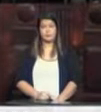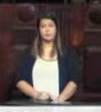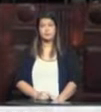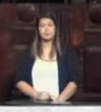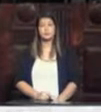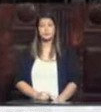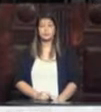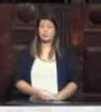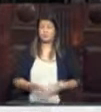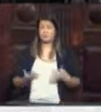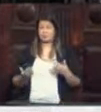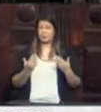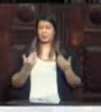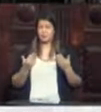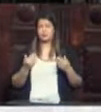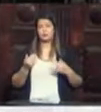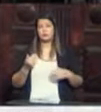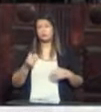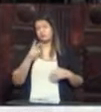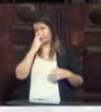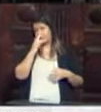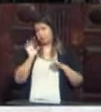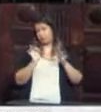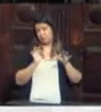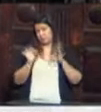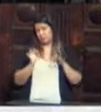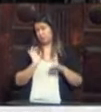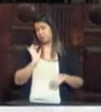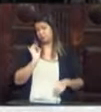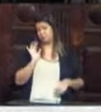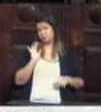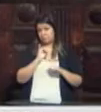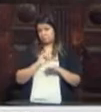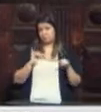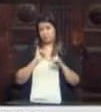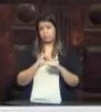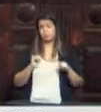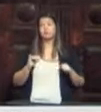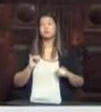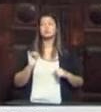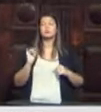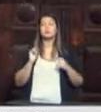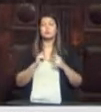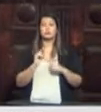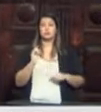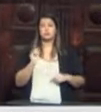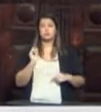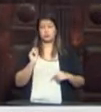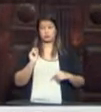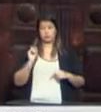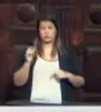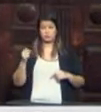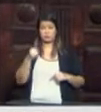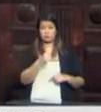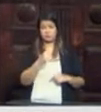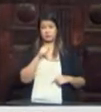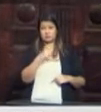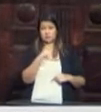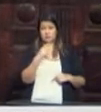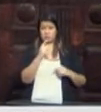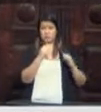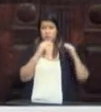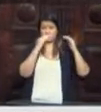Aparentemente, esse é um projeto de mera formalidade, no sentido que, quando você entra numa autoridade